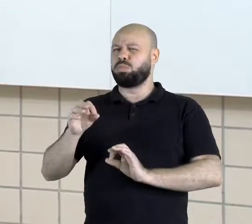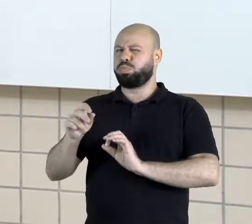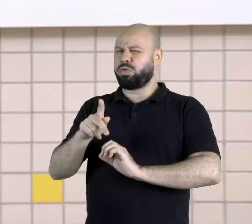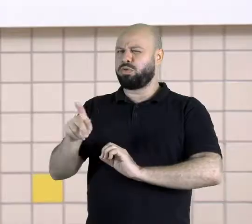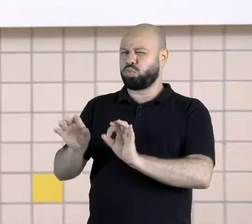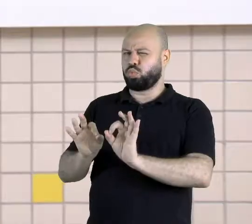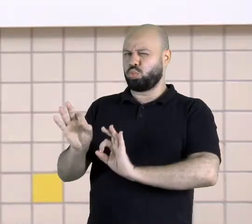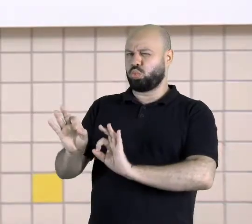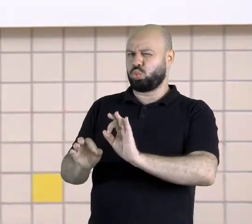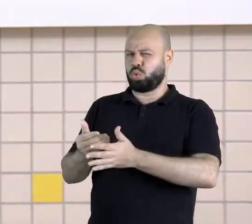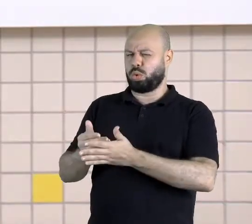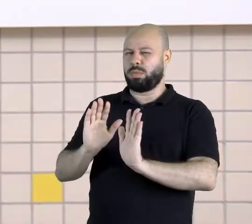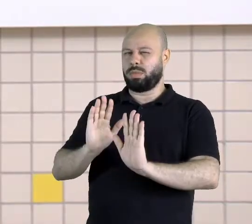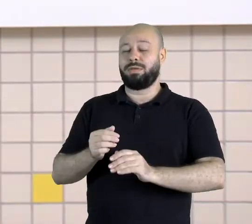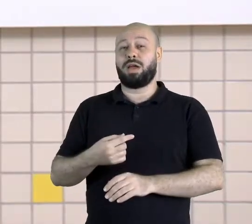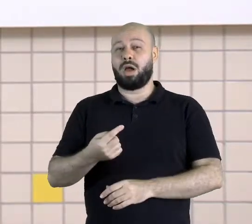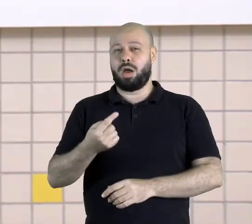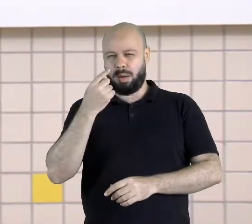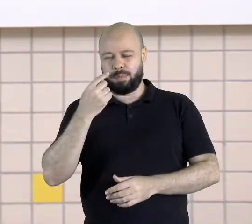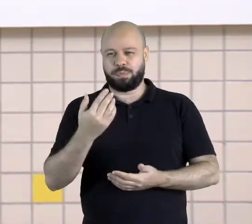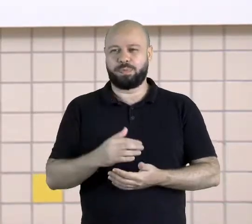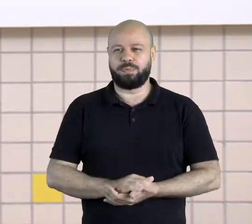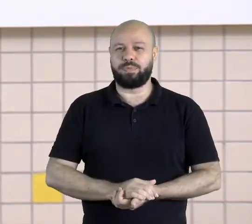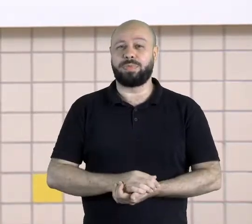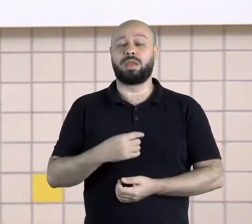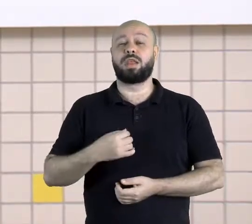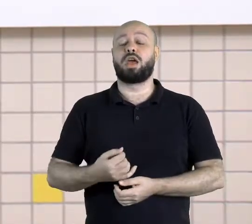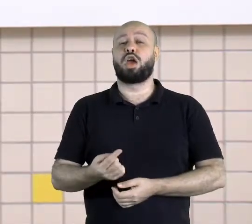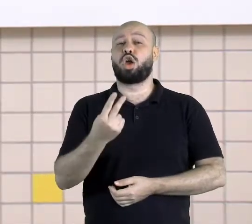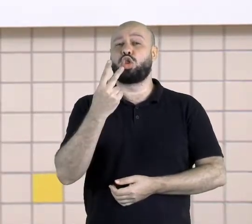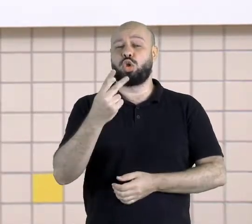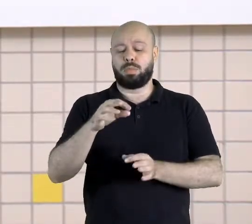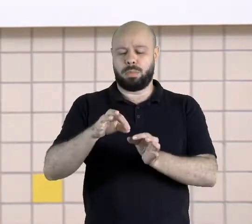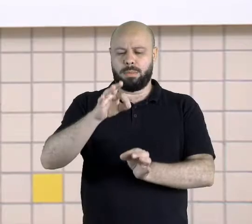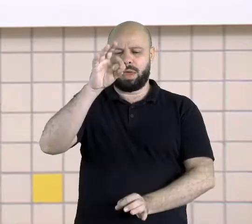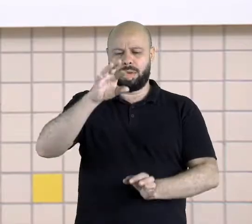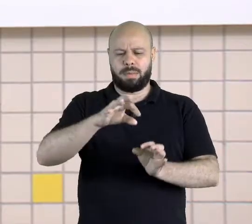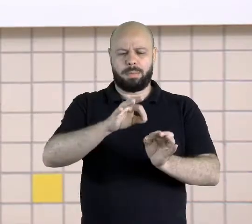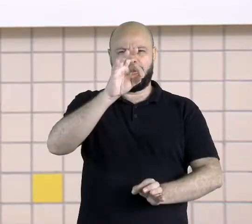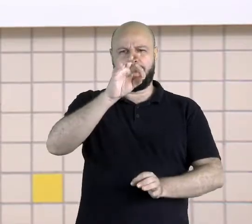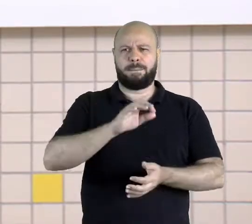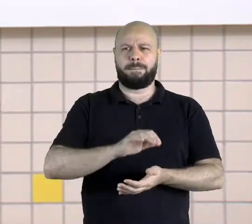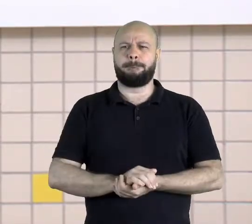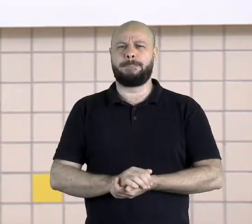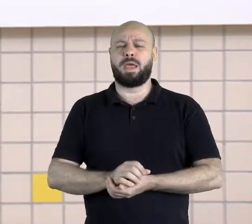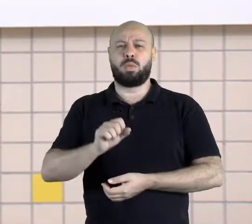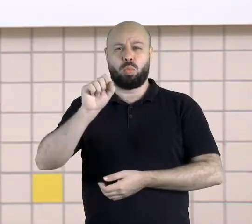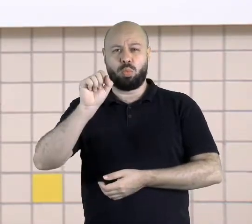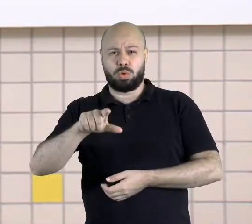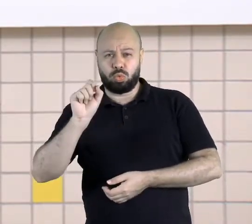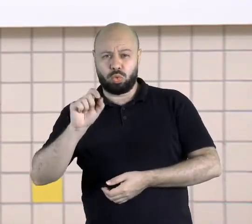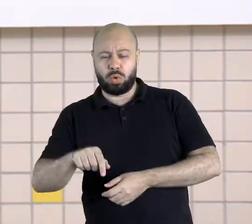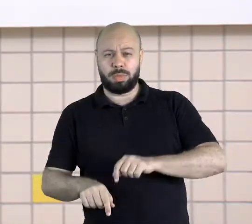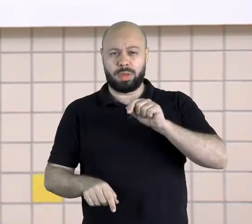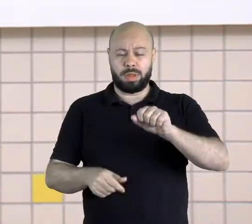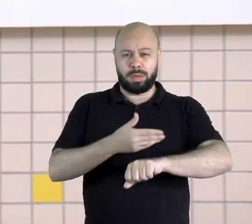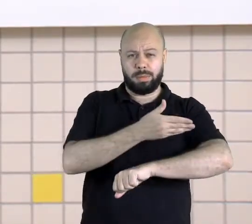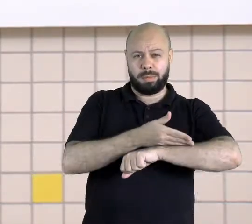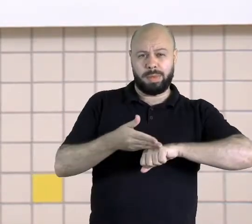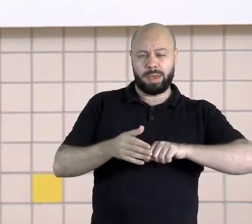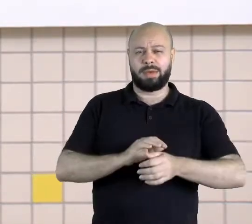ali, se liga aqui, ó, moçadinha, eu tenho dois barbantes aqui, ó. Eu tenho um barbante de cor azul e tenho um barbante de cor